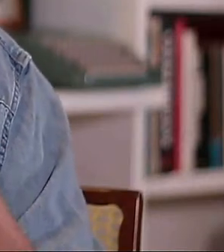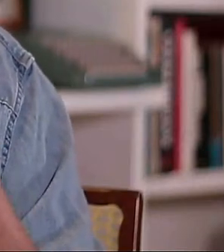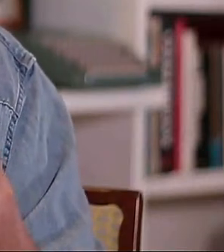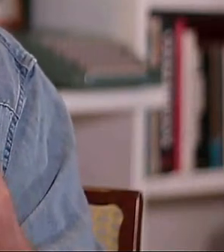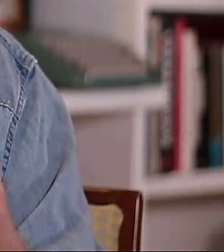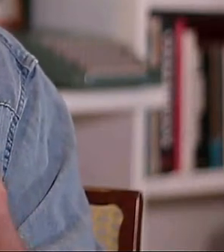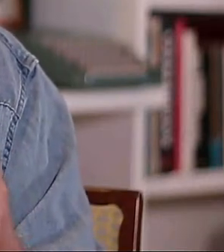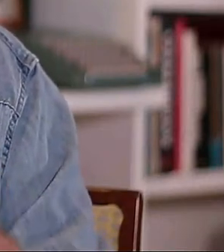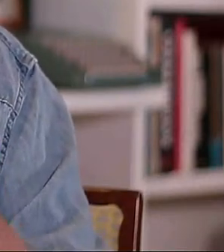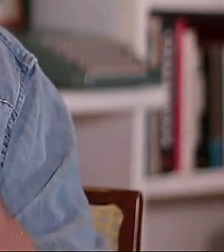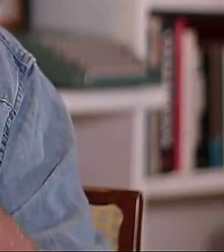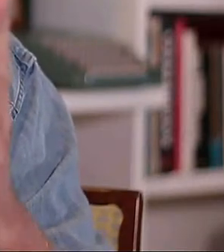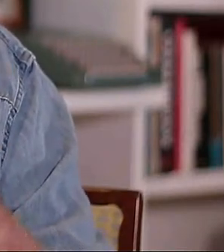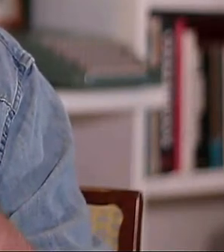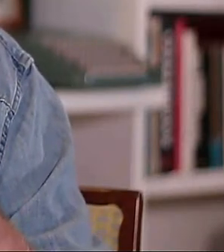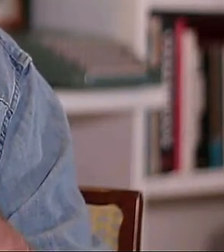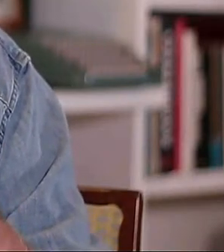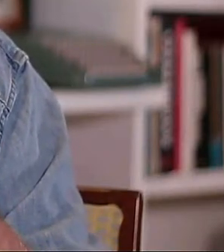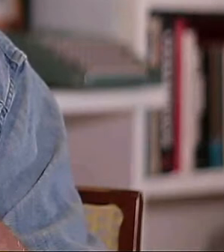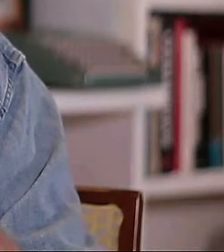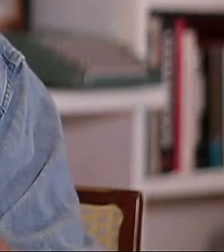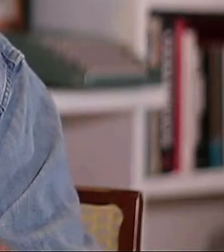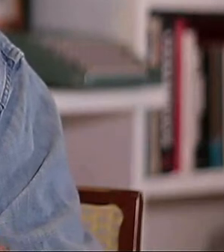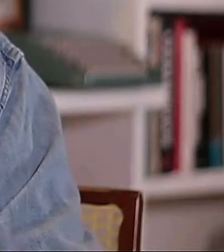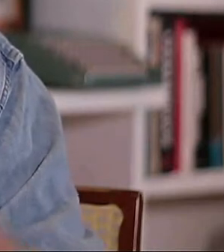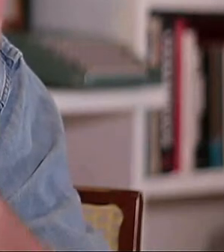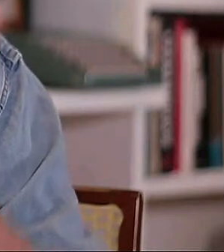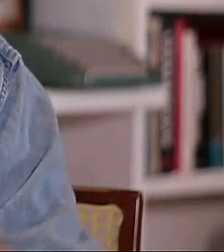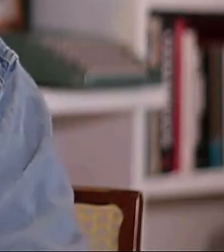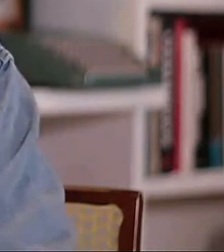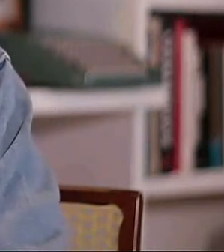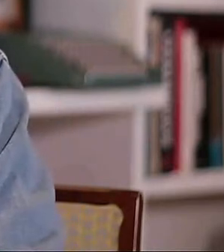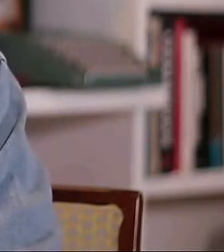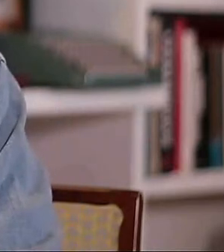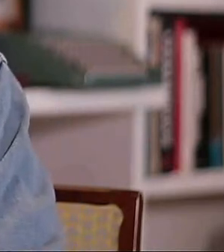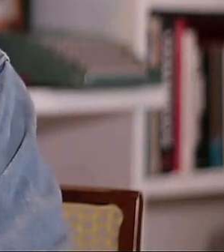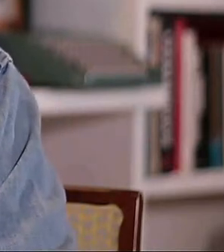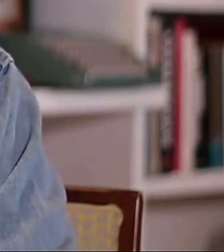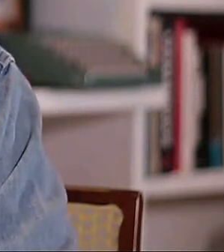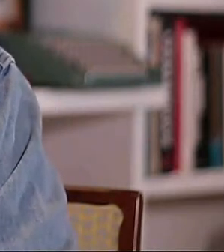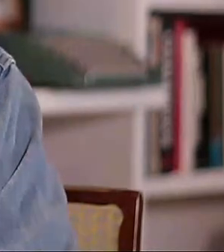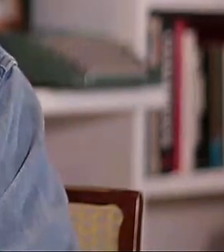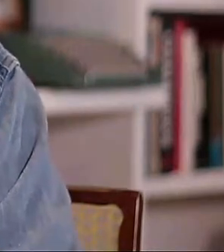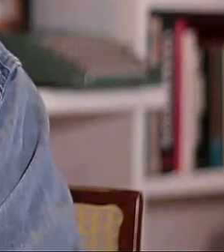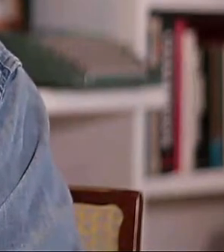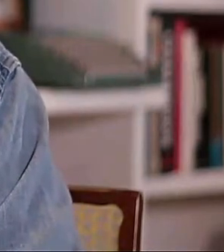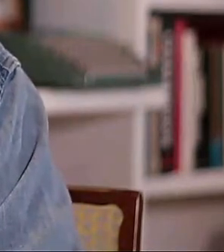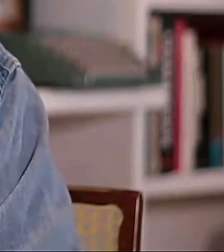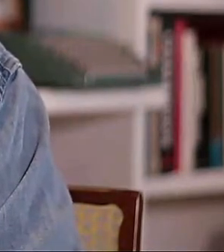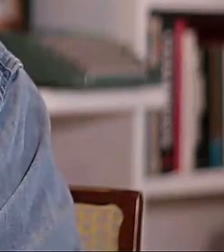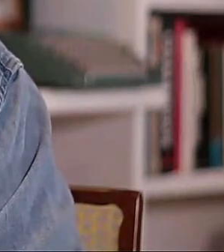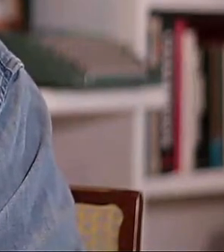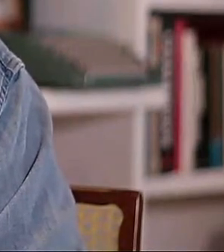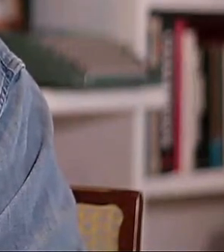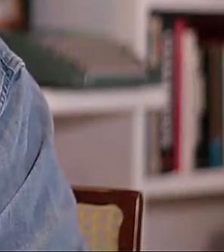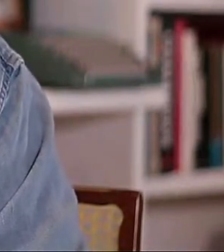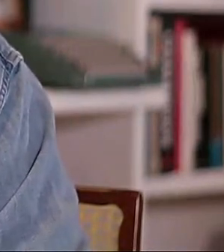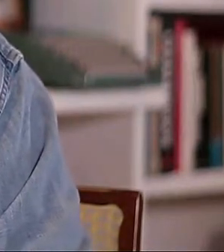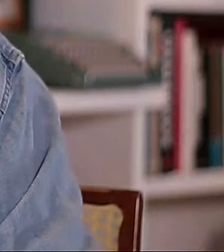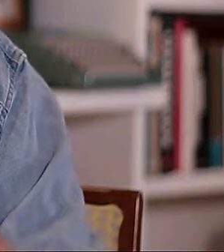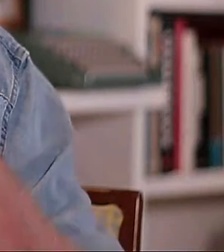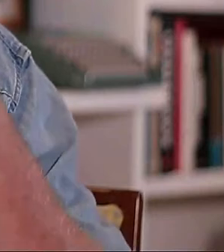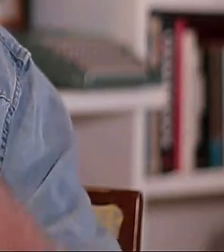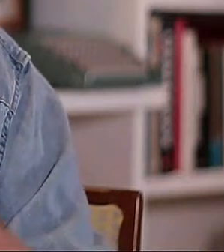Porque desde há uns 20, 25 anos atrás, desde que a gente fazia o Sempre um Papo lá em Brasília, no teatro, no Conjunto Cultural da